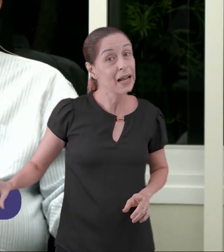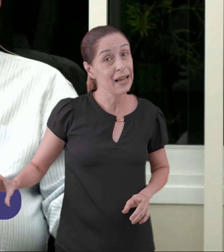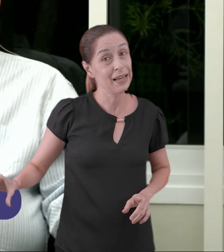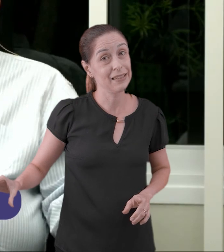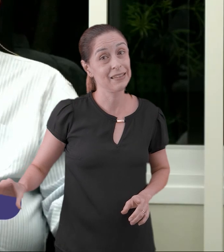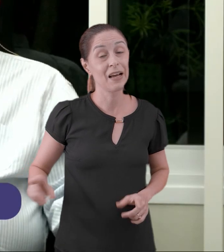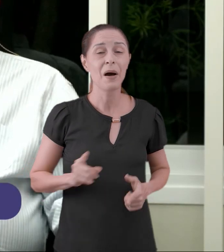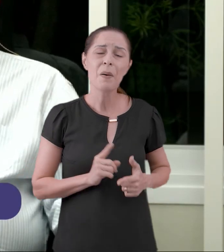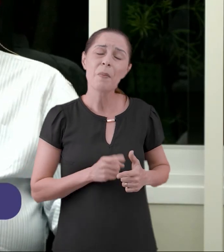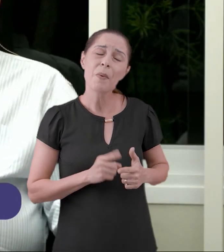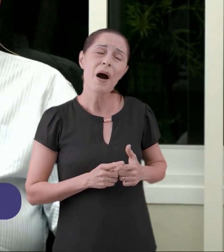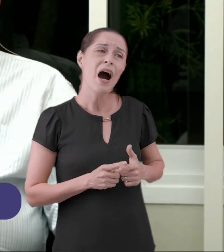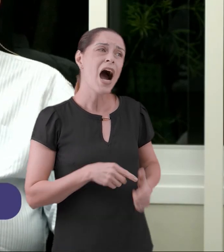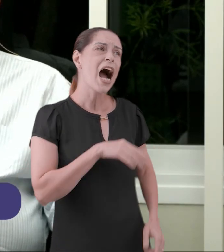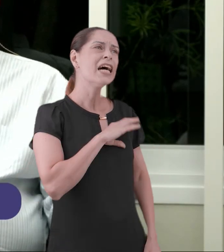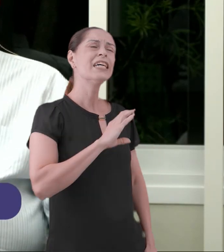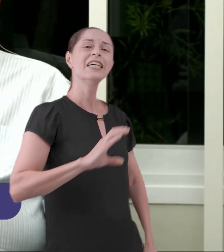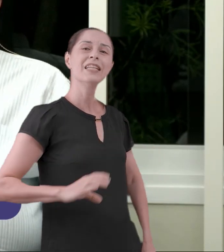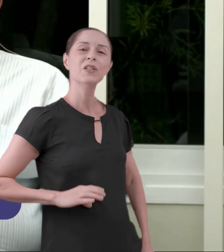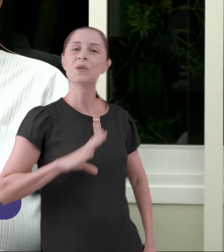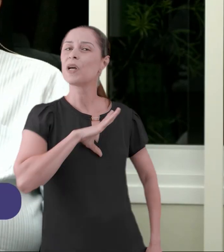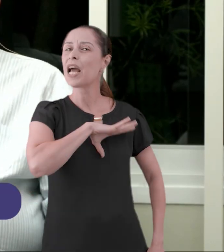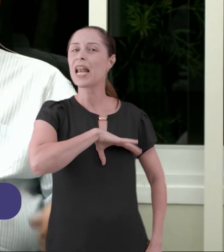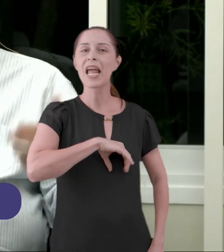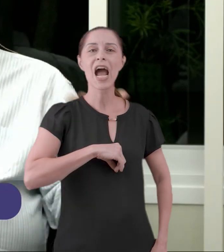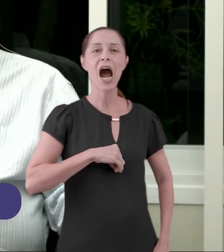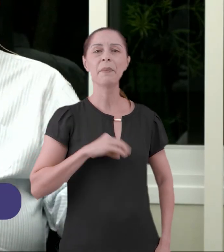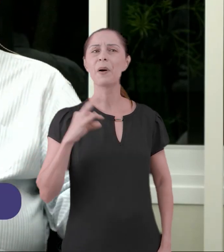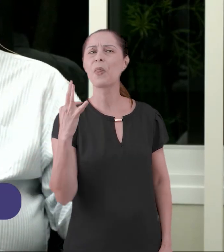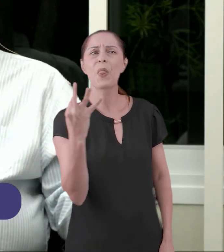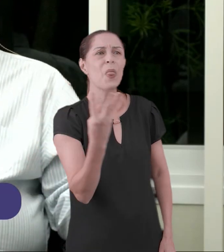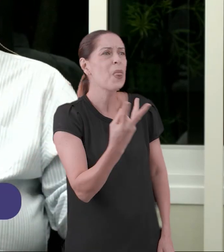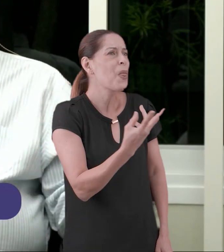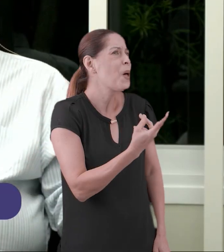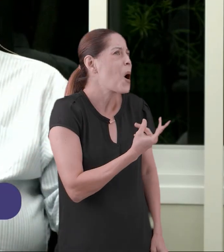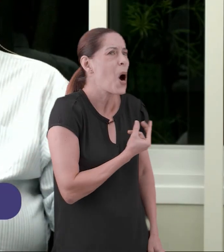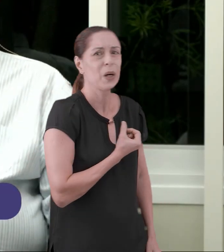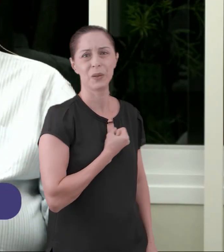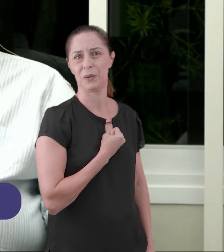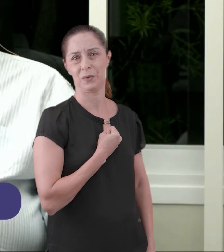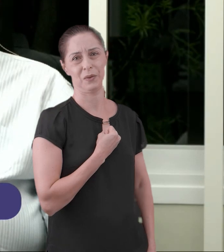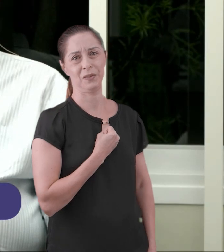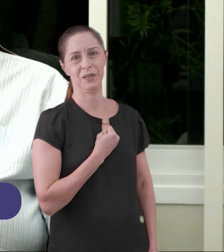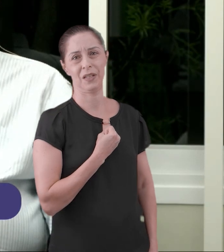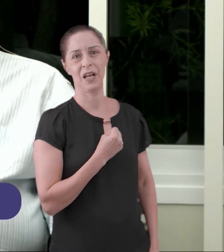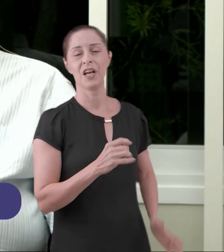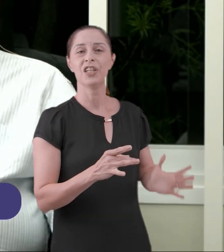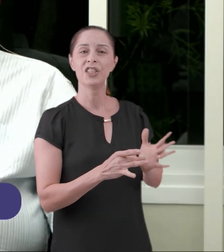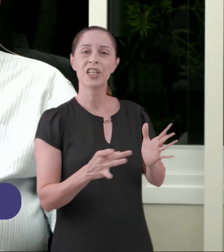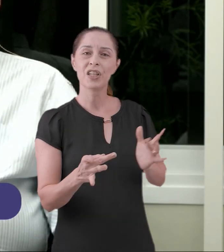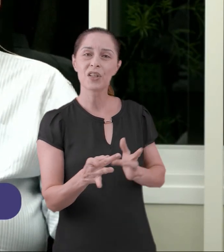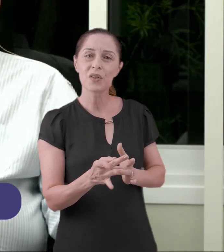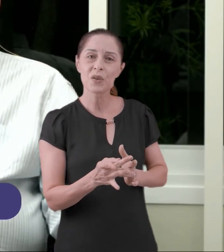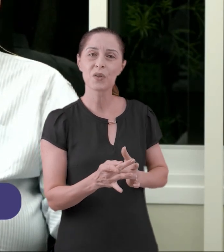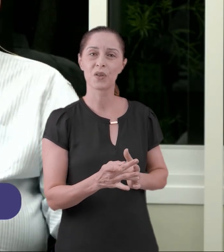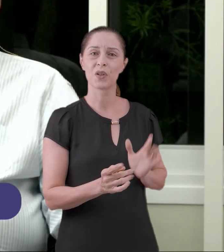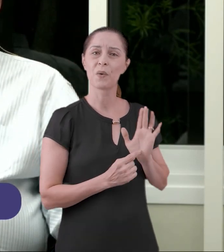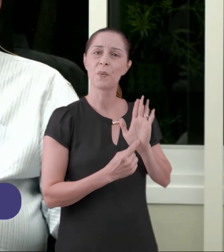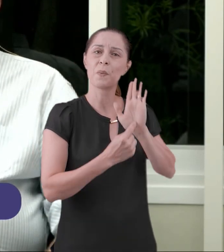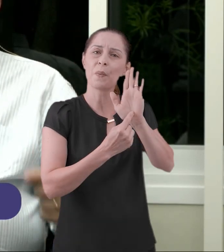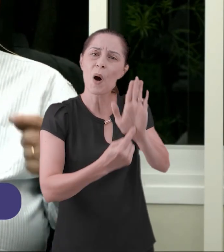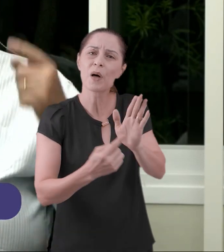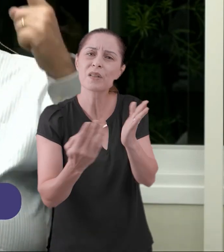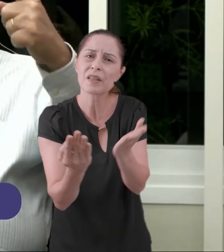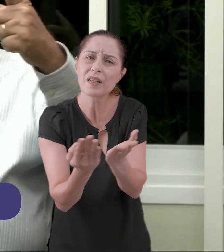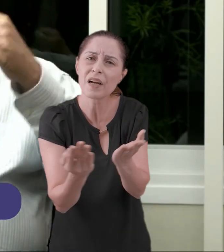para acolher aqueles que eram rejeitados, né? Então, Jesus, o verdadeiro cristianismo